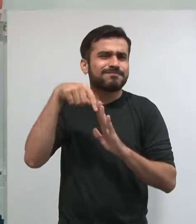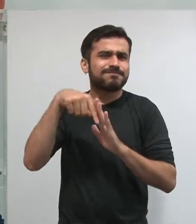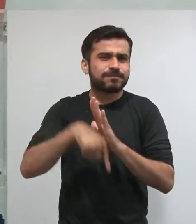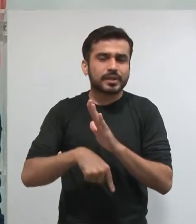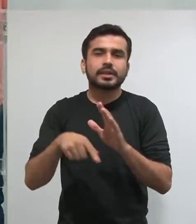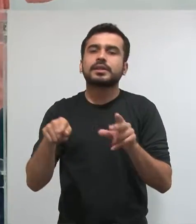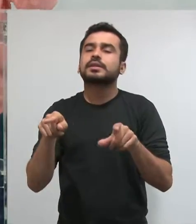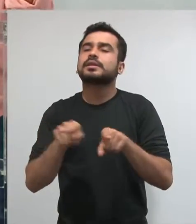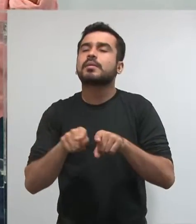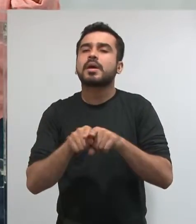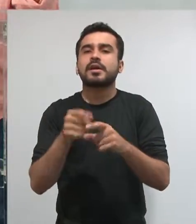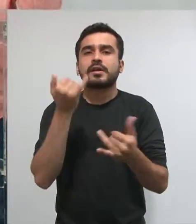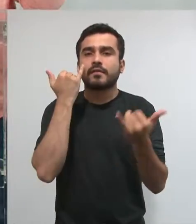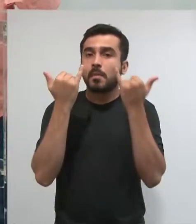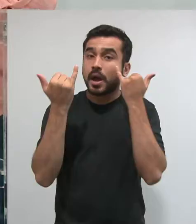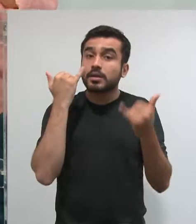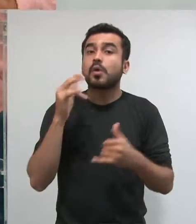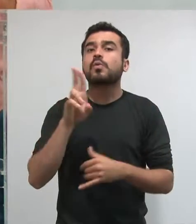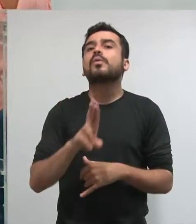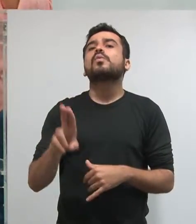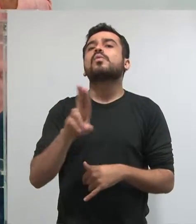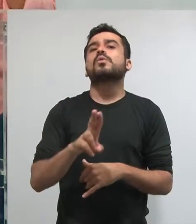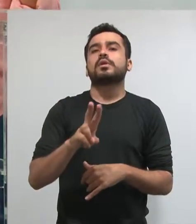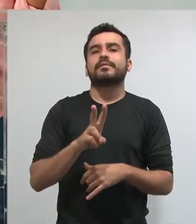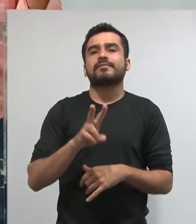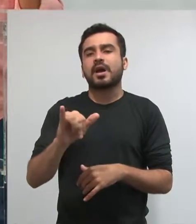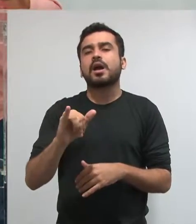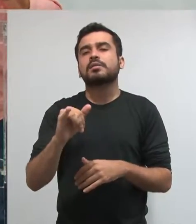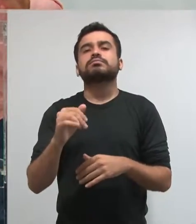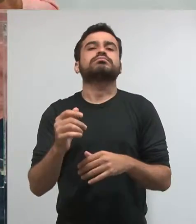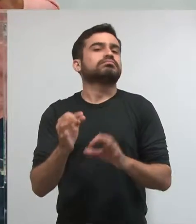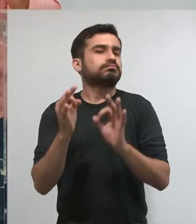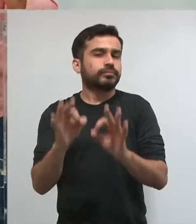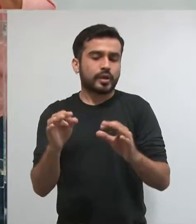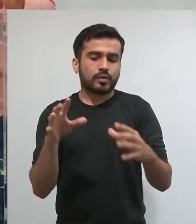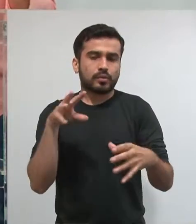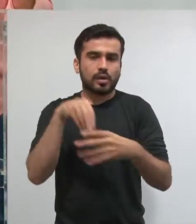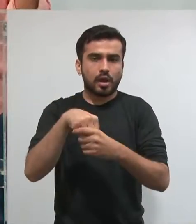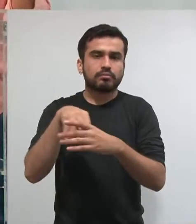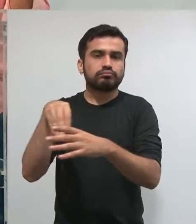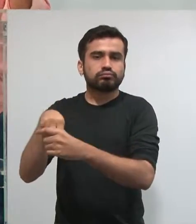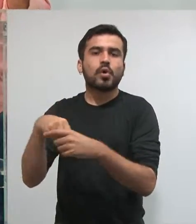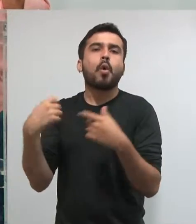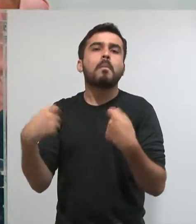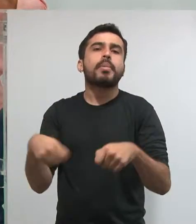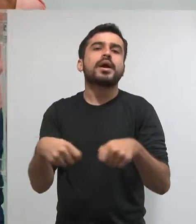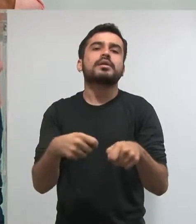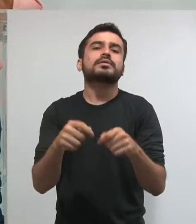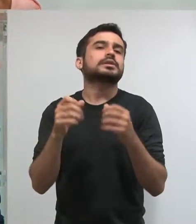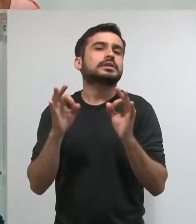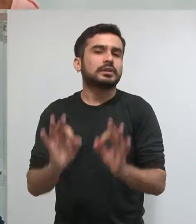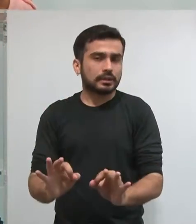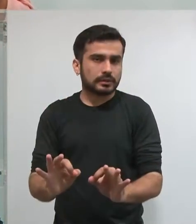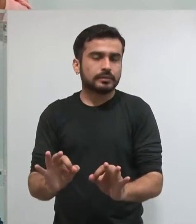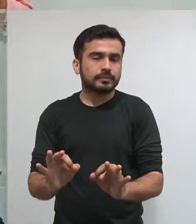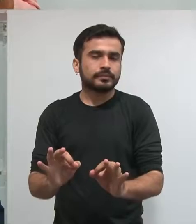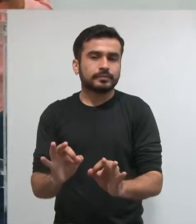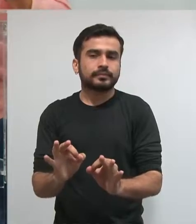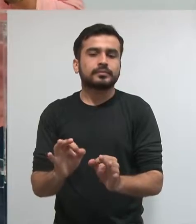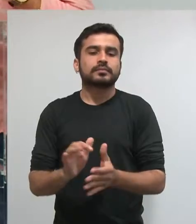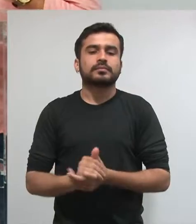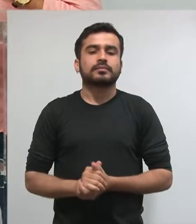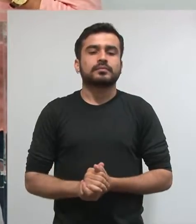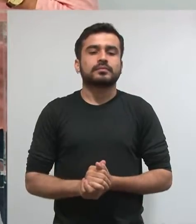informações e indicadores úteis que vão ser utilizados adequadamente dentro da sua necessidade, dentro da atividade